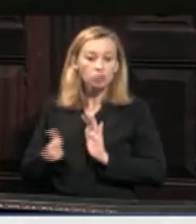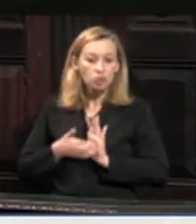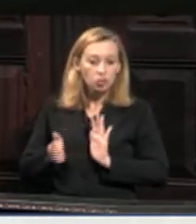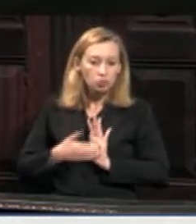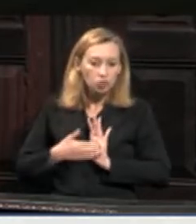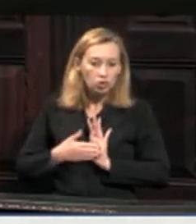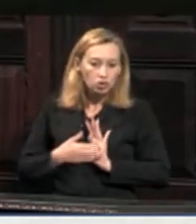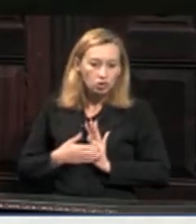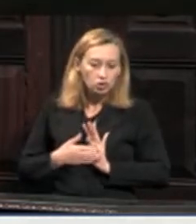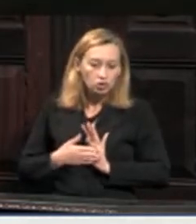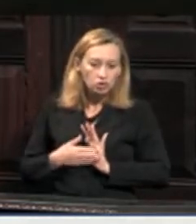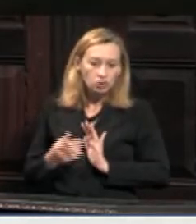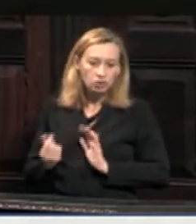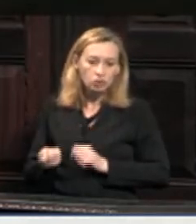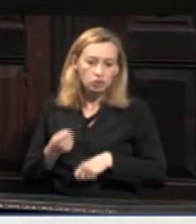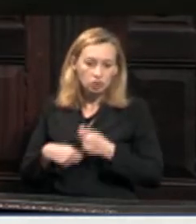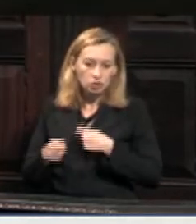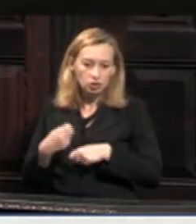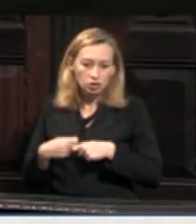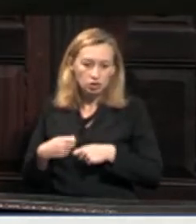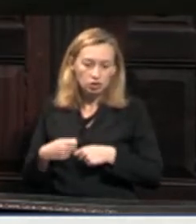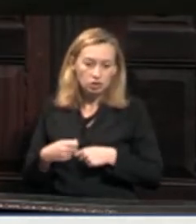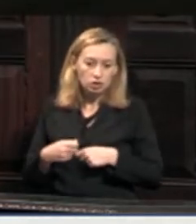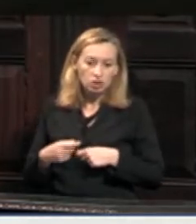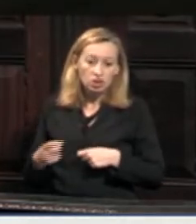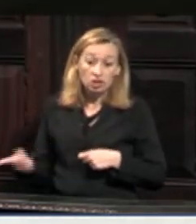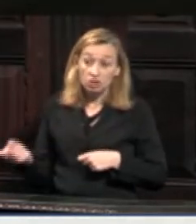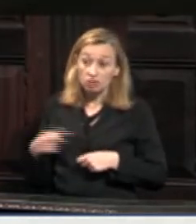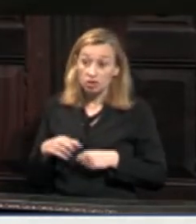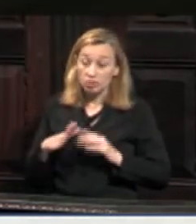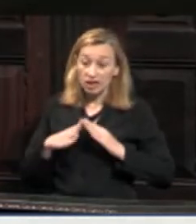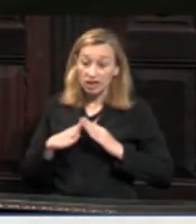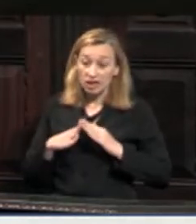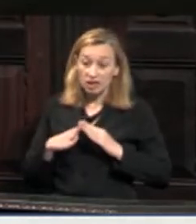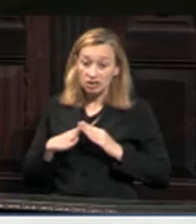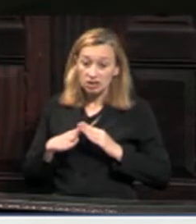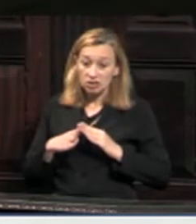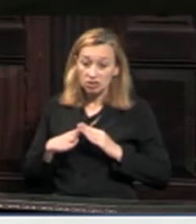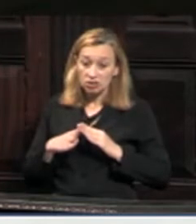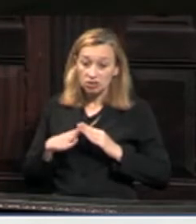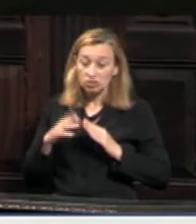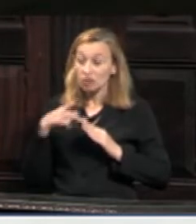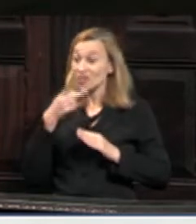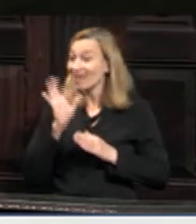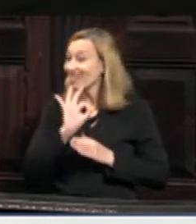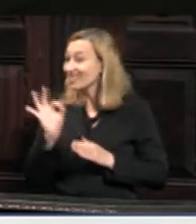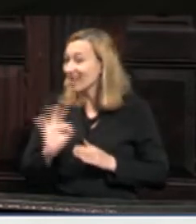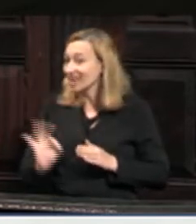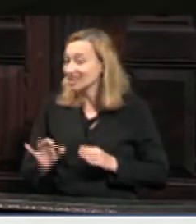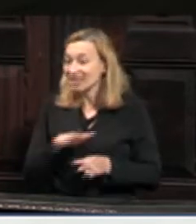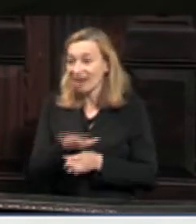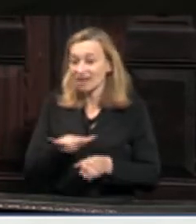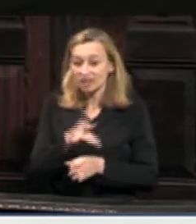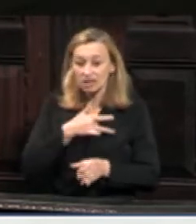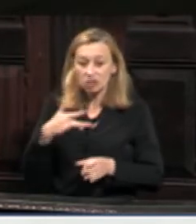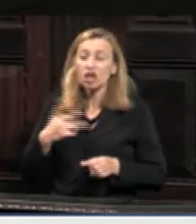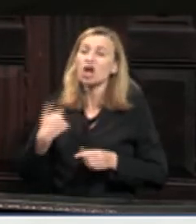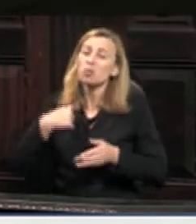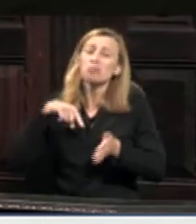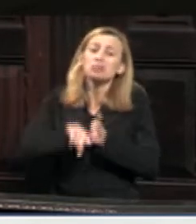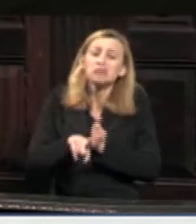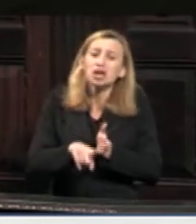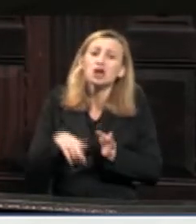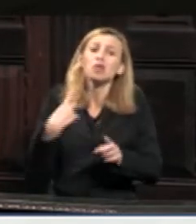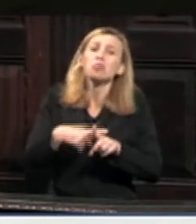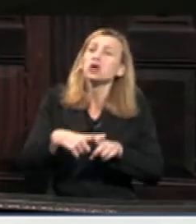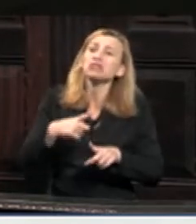proposta de lei orçamentária anual enviada pelo governo para casa, não consta nada sobre o PCCS da saúde. Eu perguntei então por que não consta,